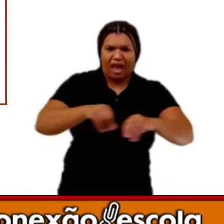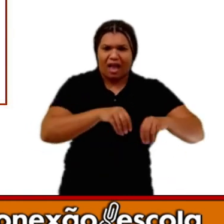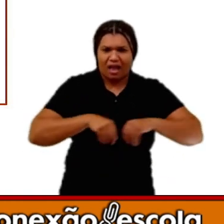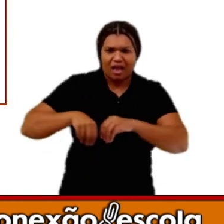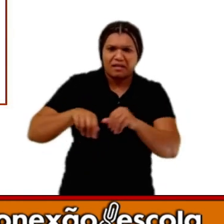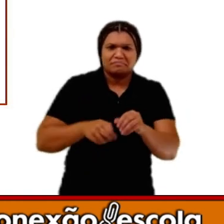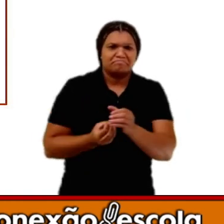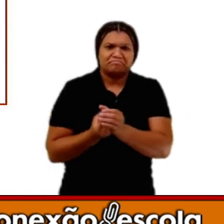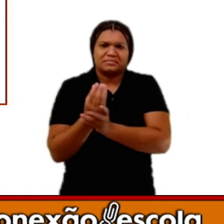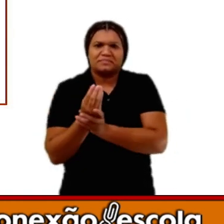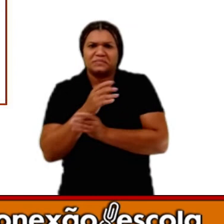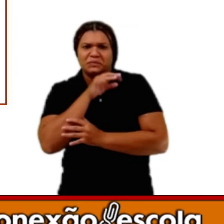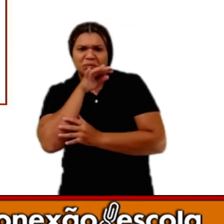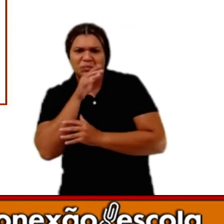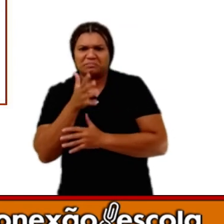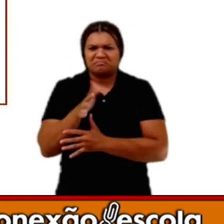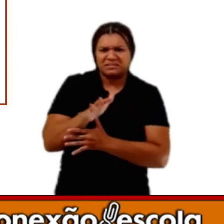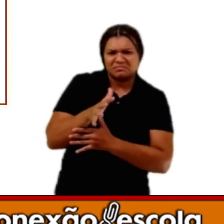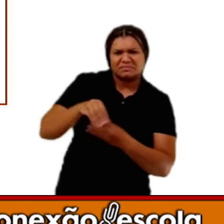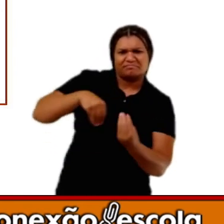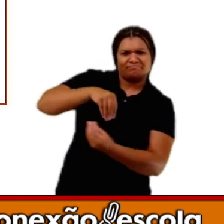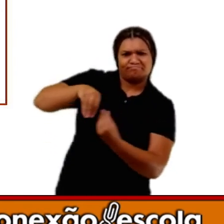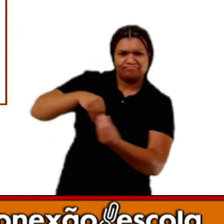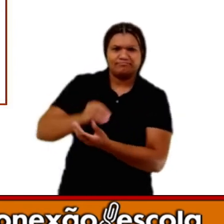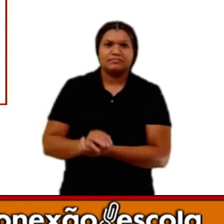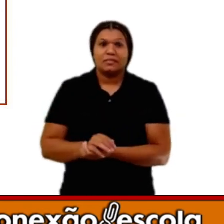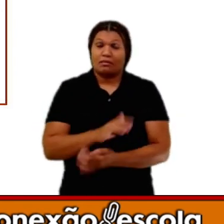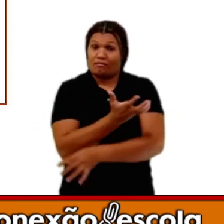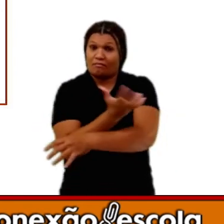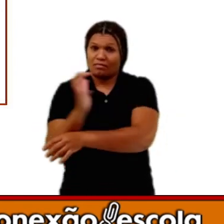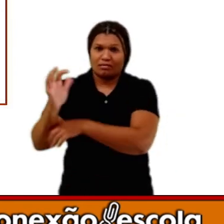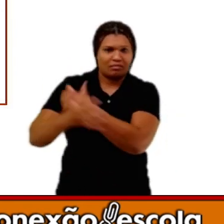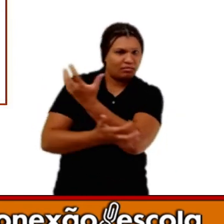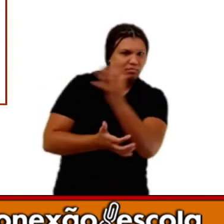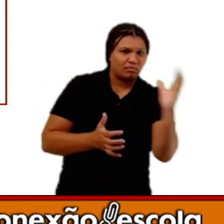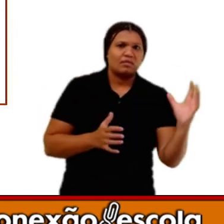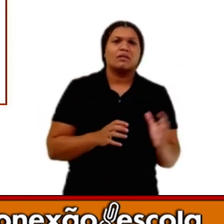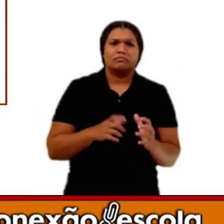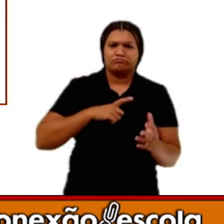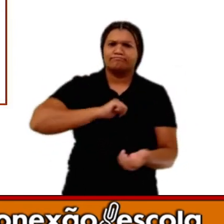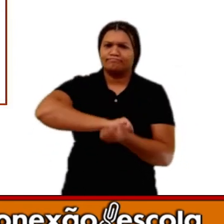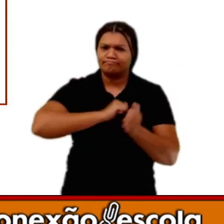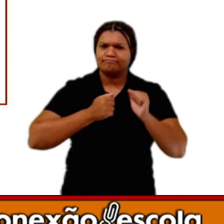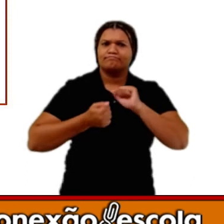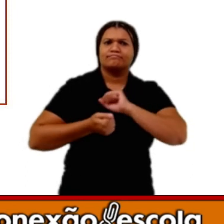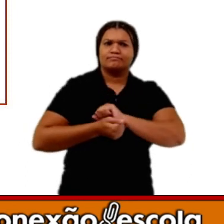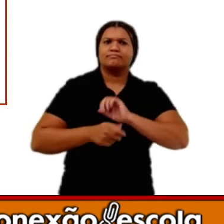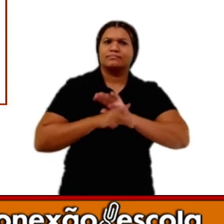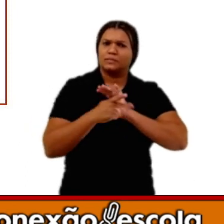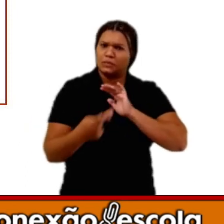A vegetação é xerófila, ou seja, ela se adapta aos períodos de seca e às altas temperaturas que